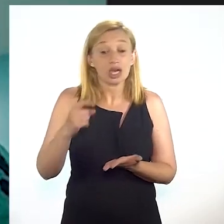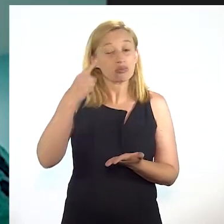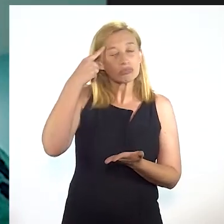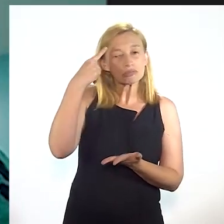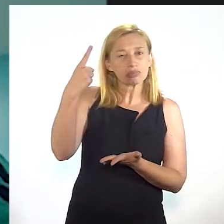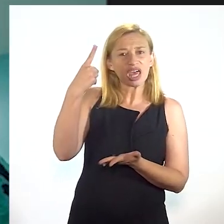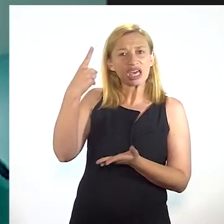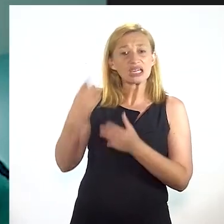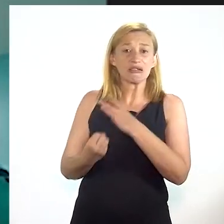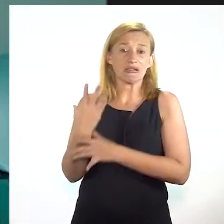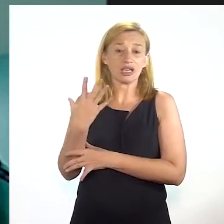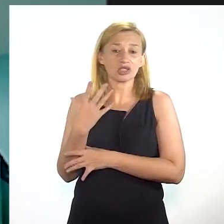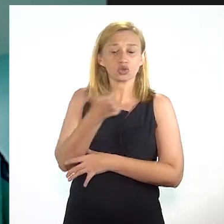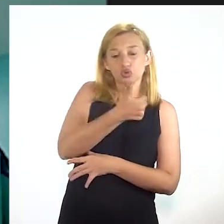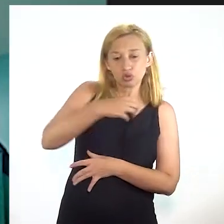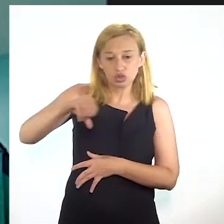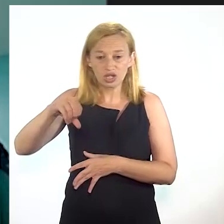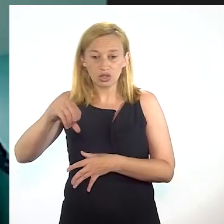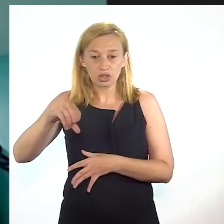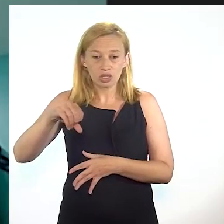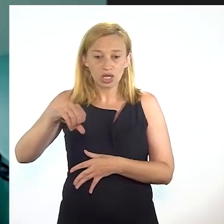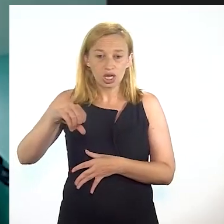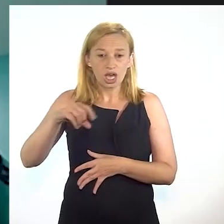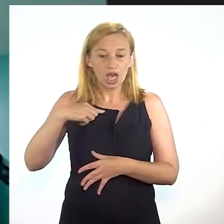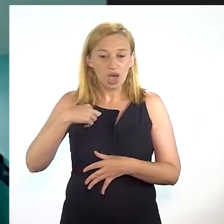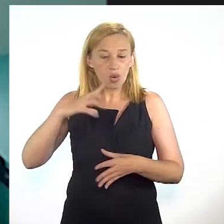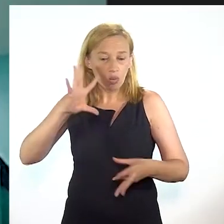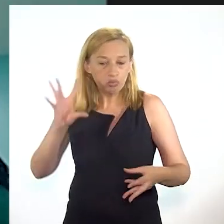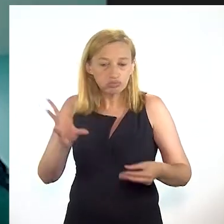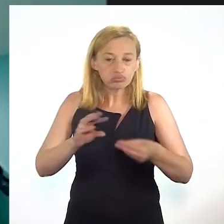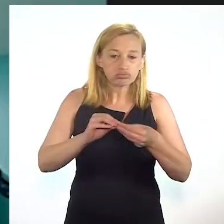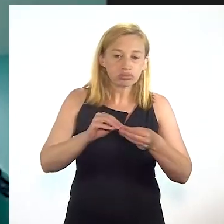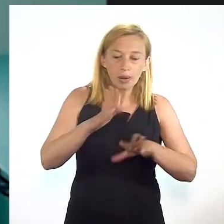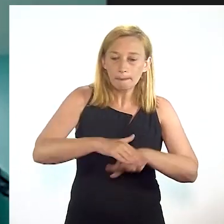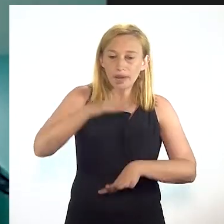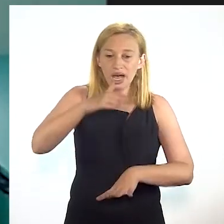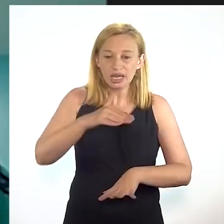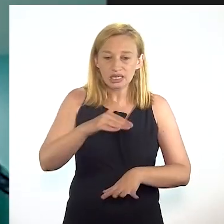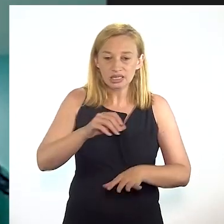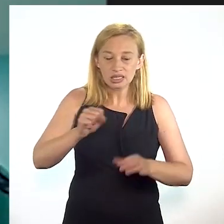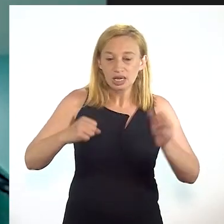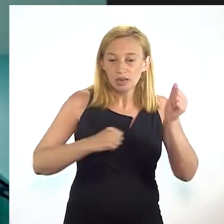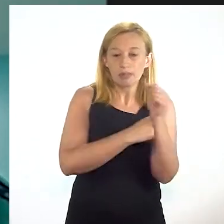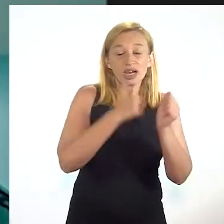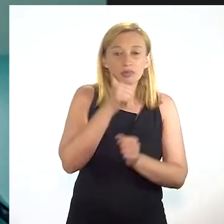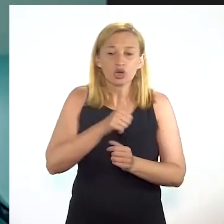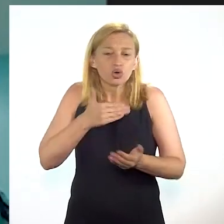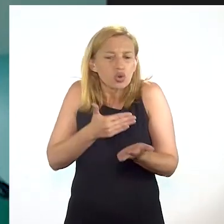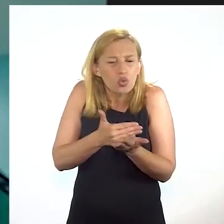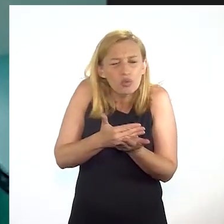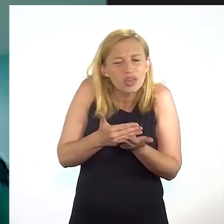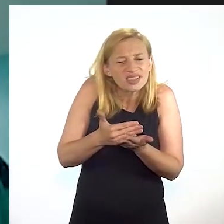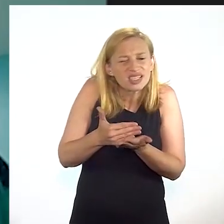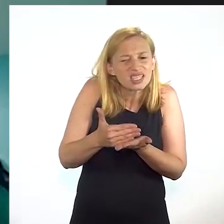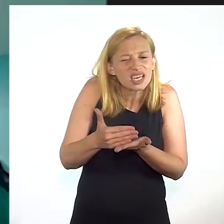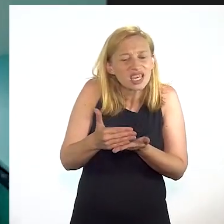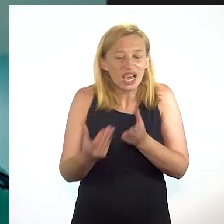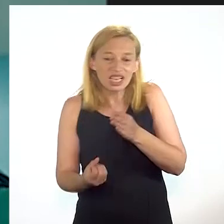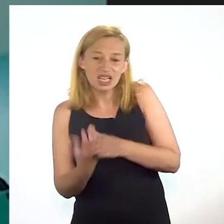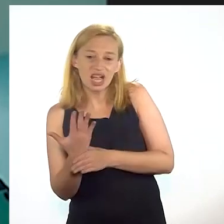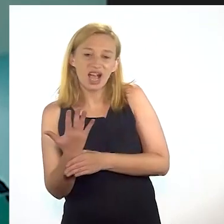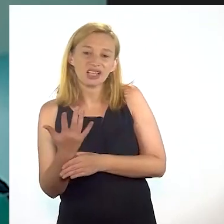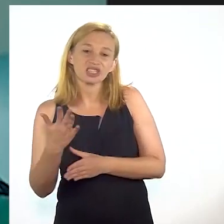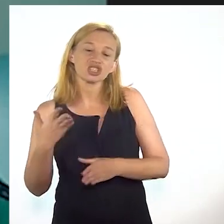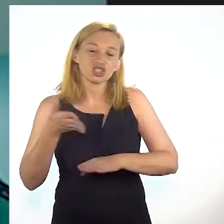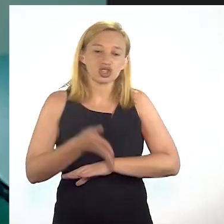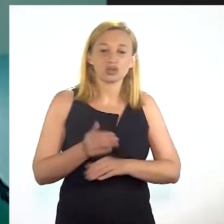2018, eu idealizei. Em 2019, eu implementei através do Impacta Mulher. E quando eu comecei a monetizar,